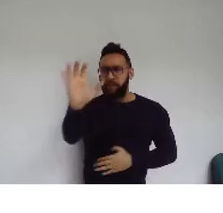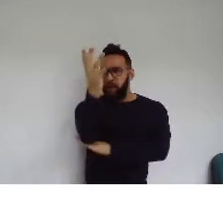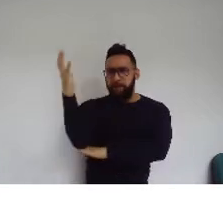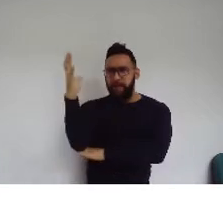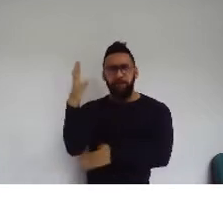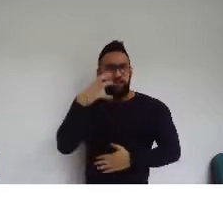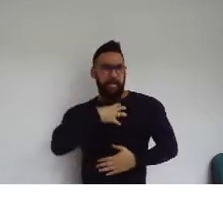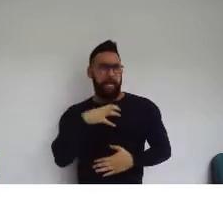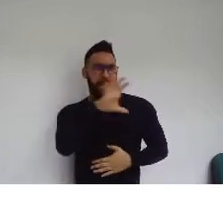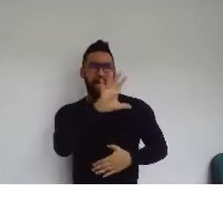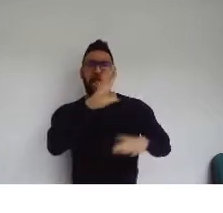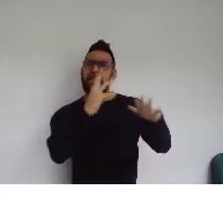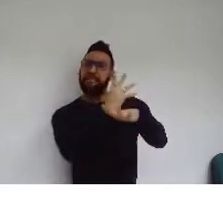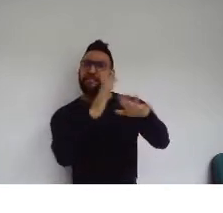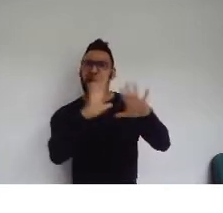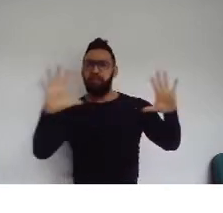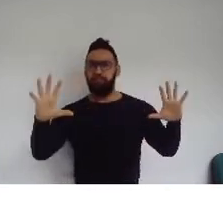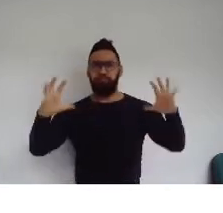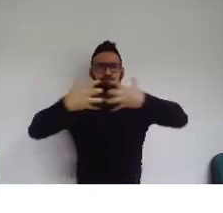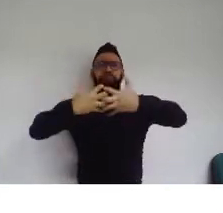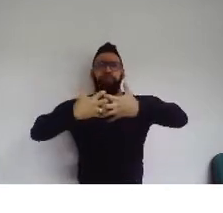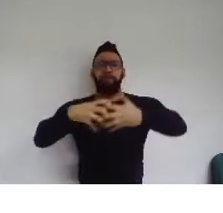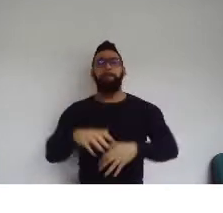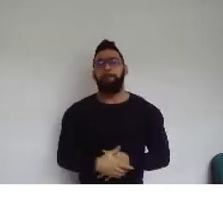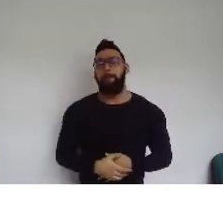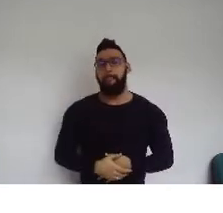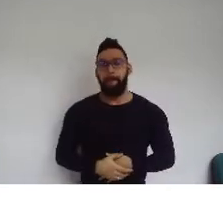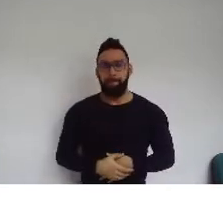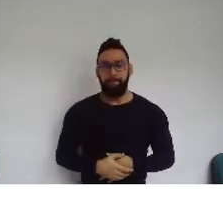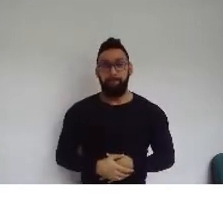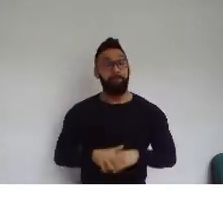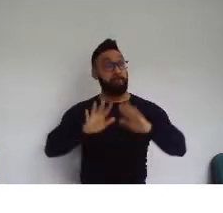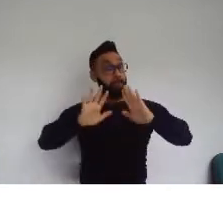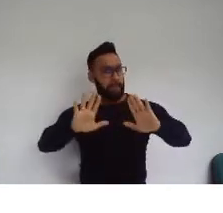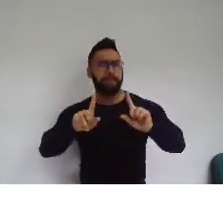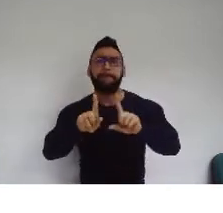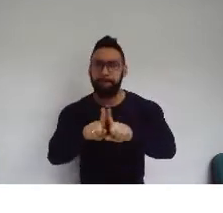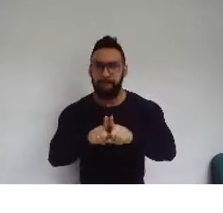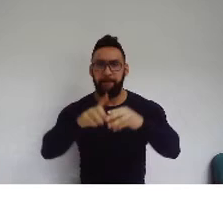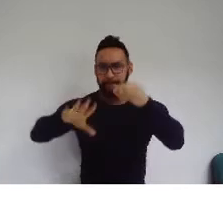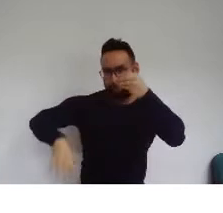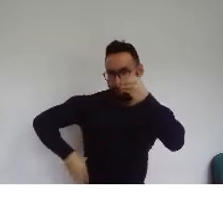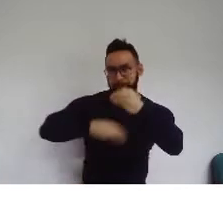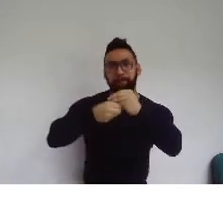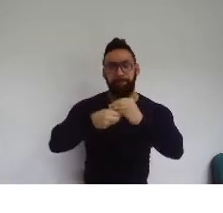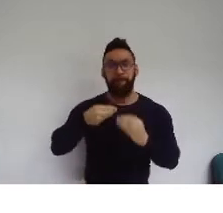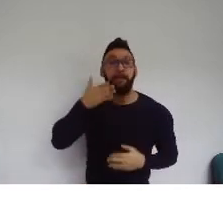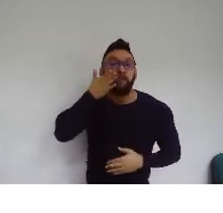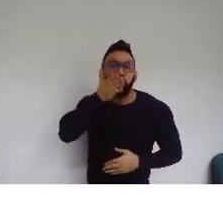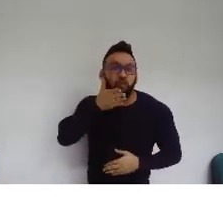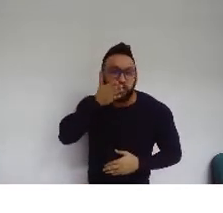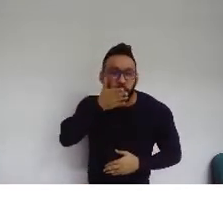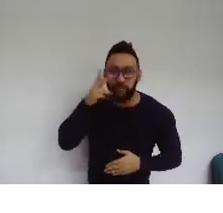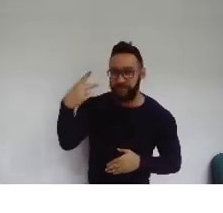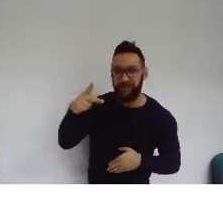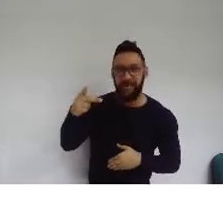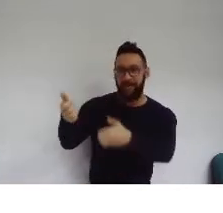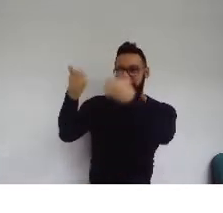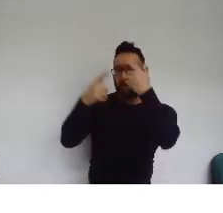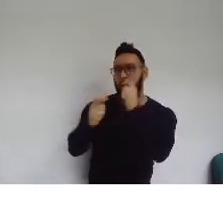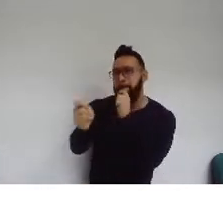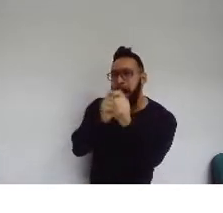reintextualizei textos na compreensão da paisagem. Por outro lado, ao trazer o discurso de João,